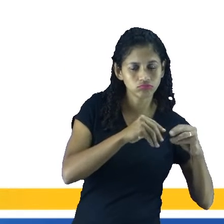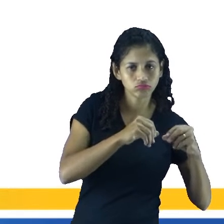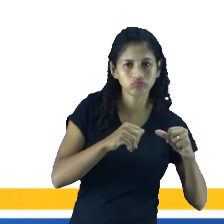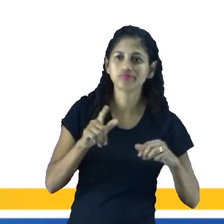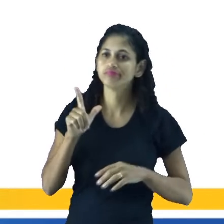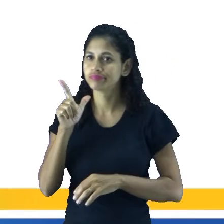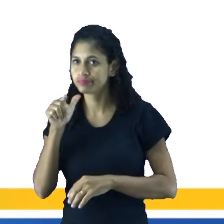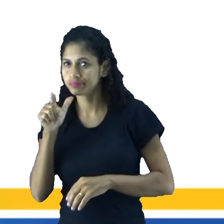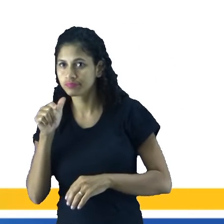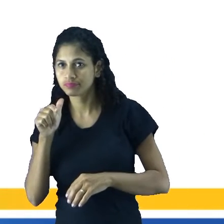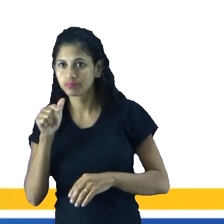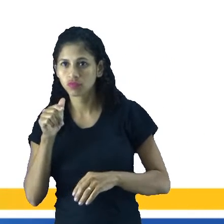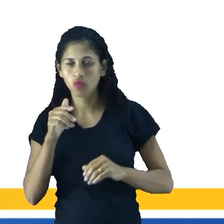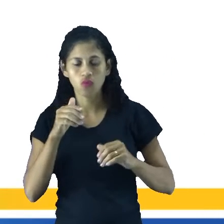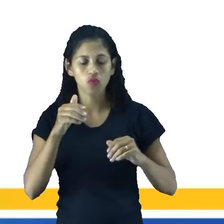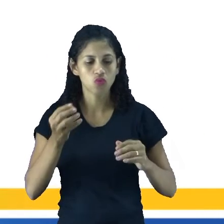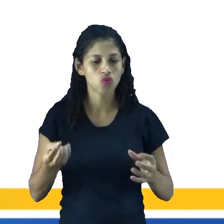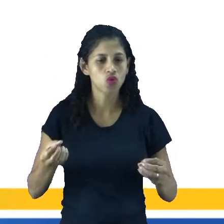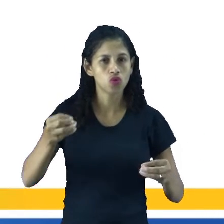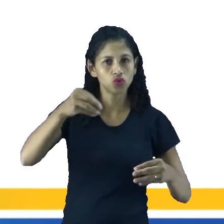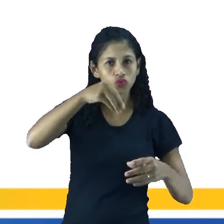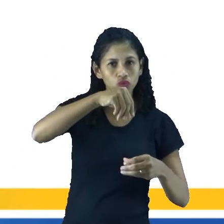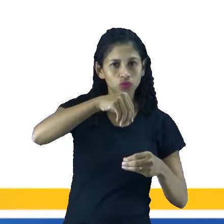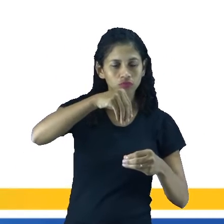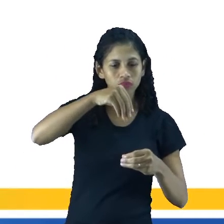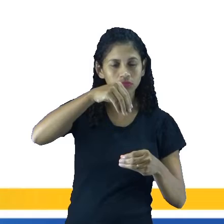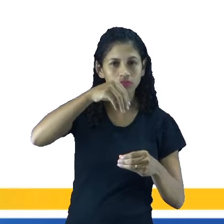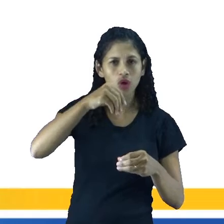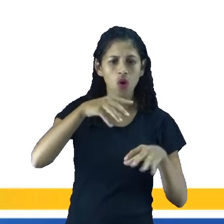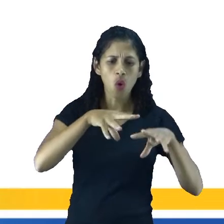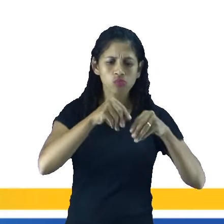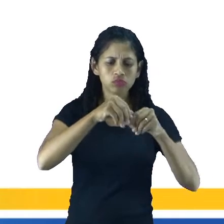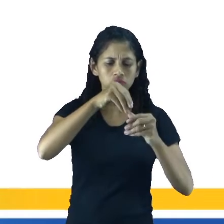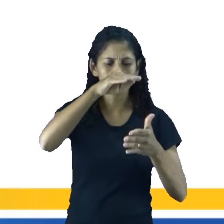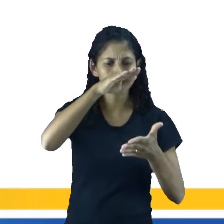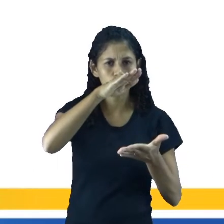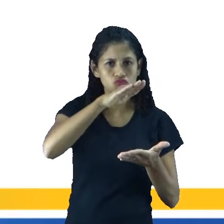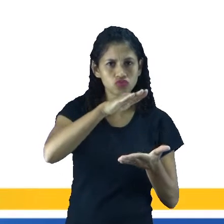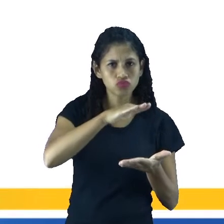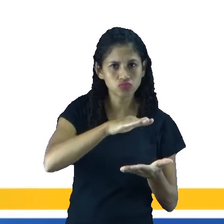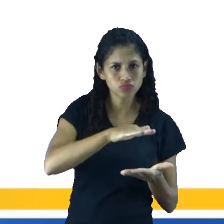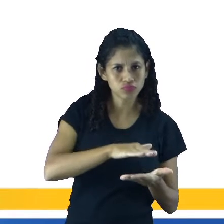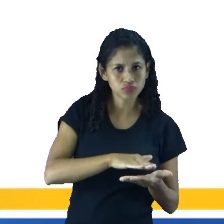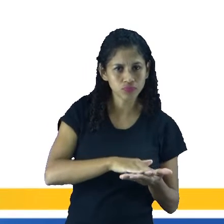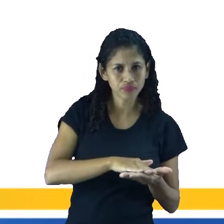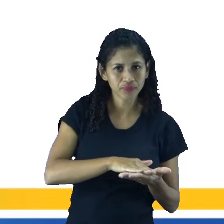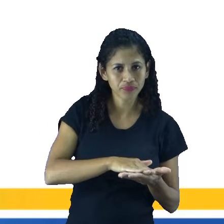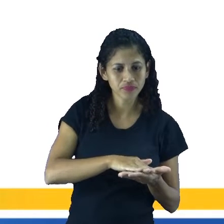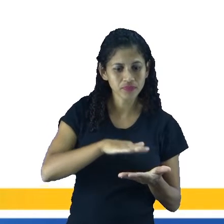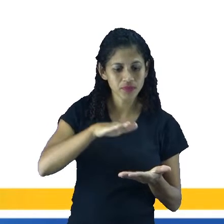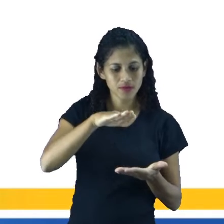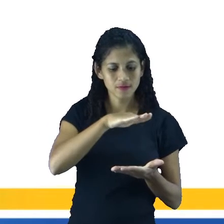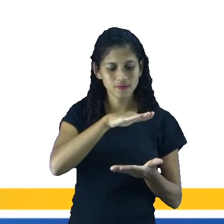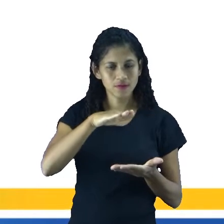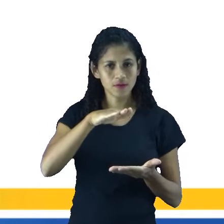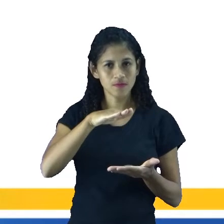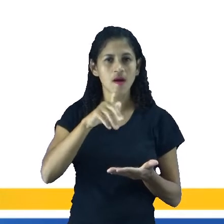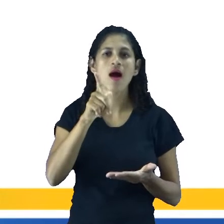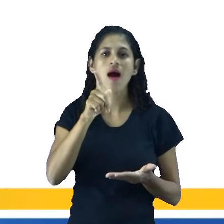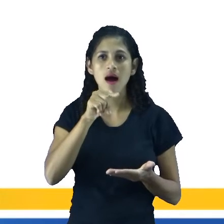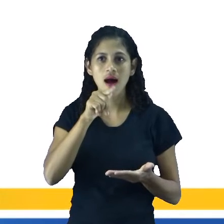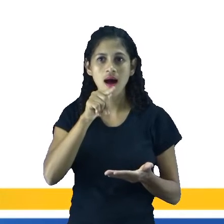retirar a água contida aí nessa mistura. Outro exemplo que a gente tem vai ser aí a